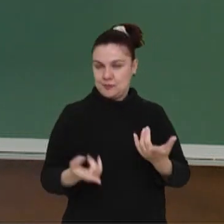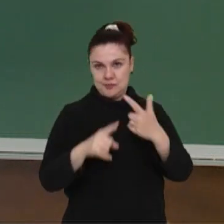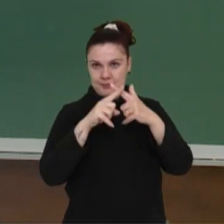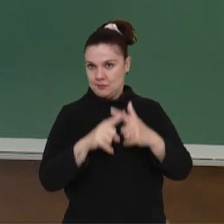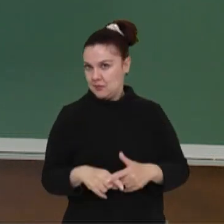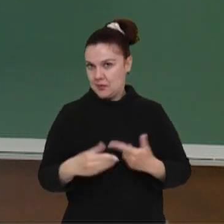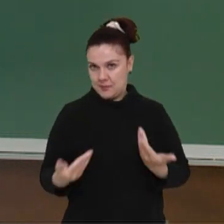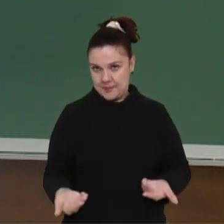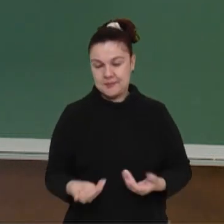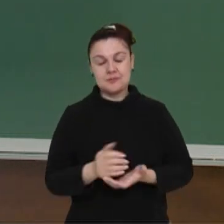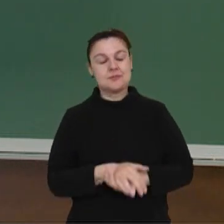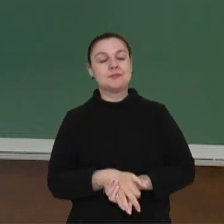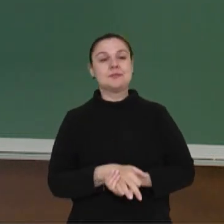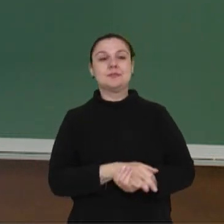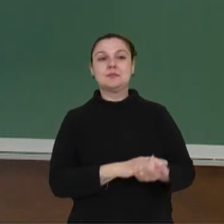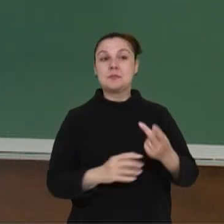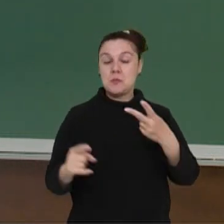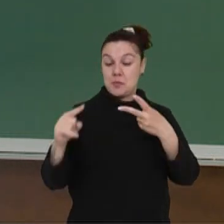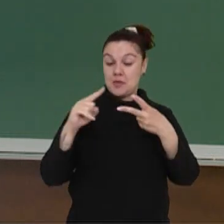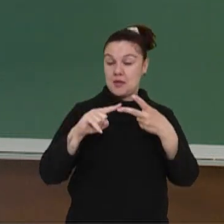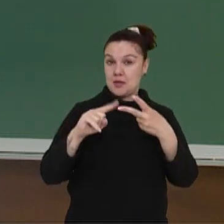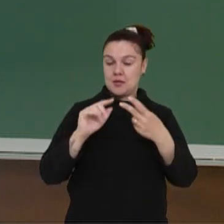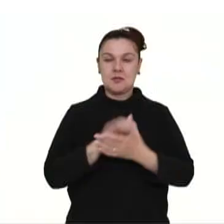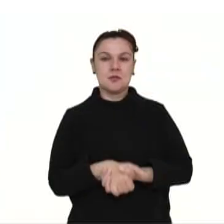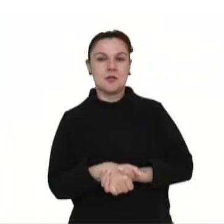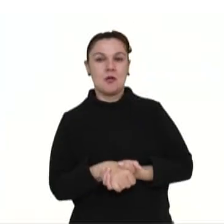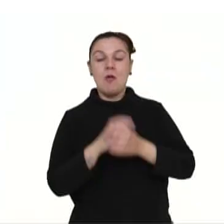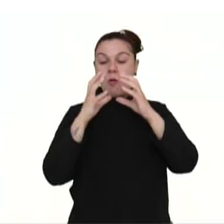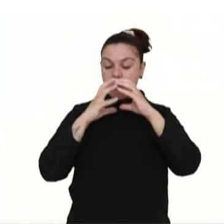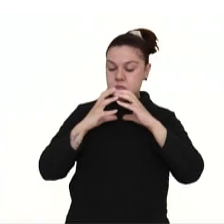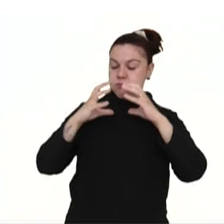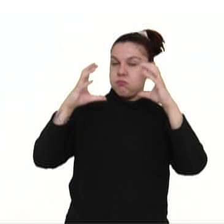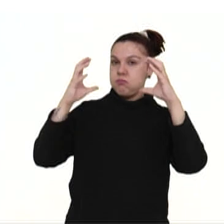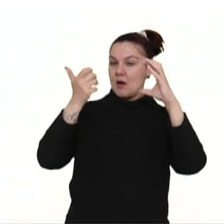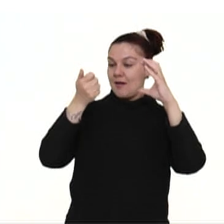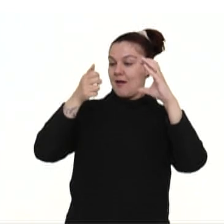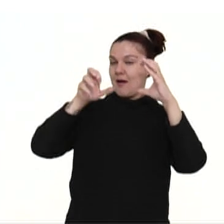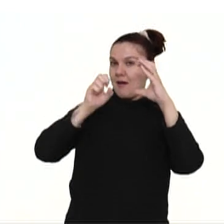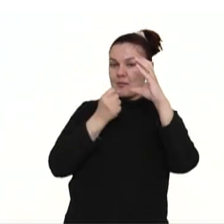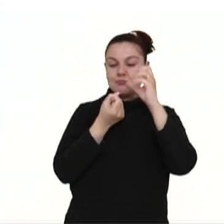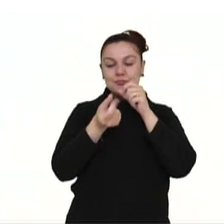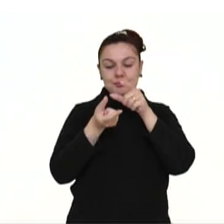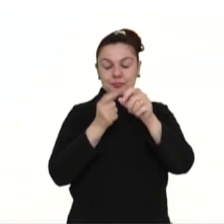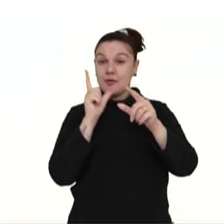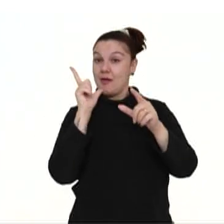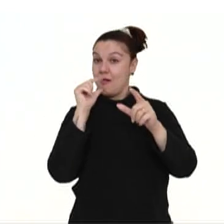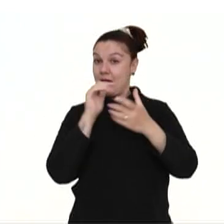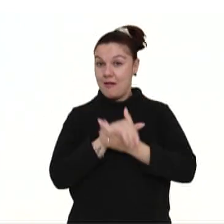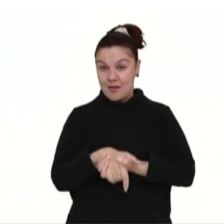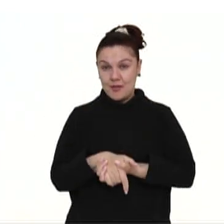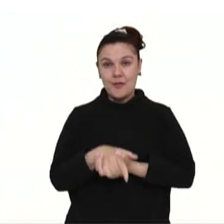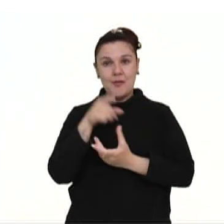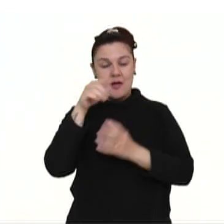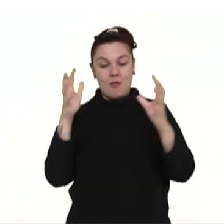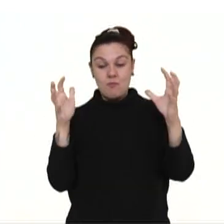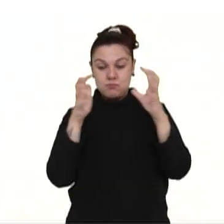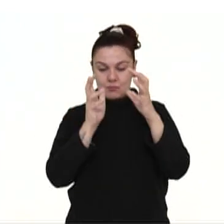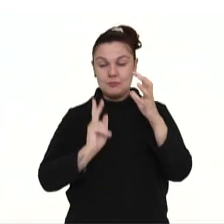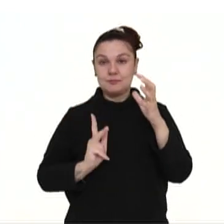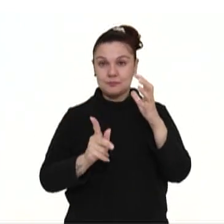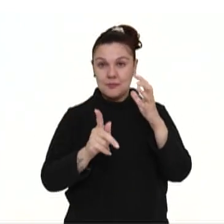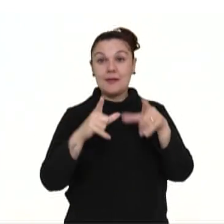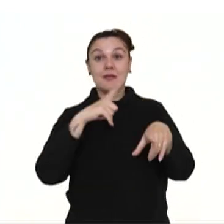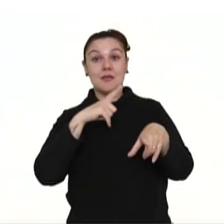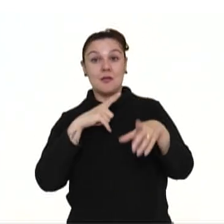que evaporam lá da panela. 2. Um balão contendo ar e algumas gotas de água, a pressão dentro do balão é